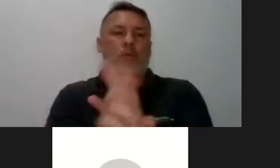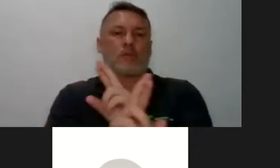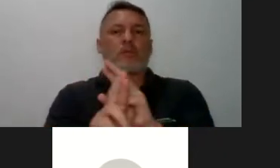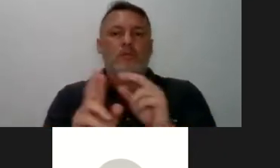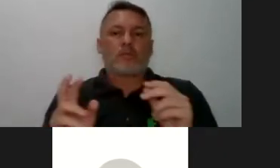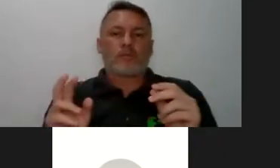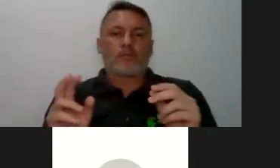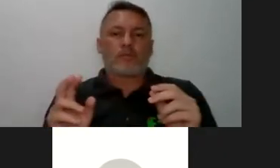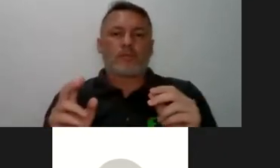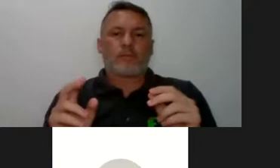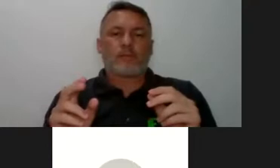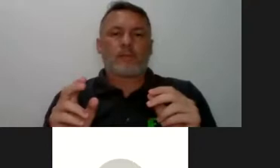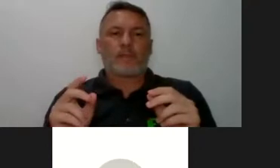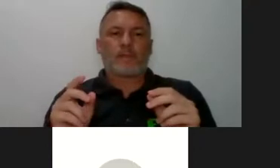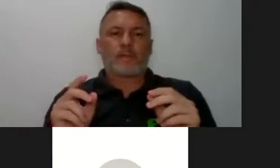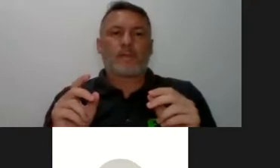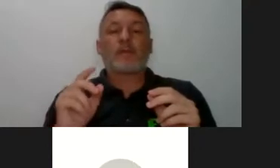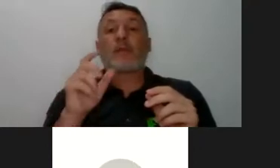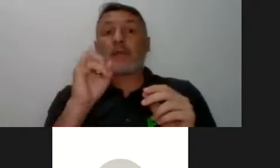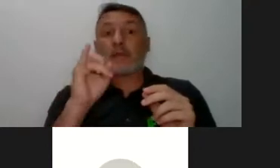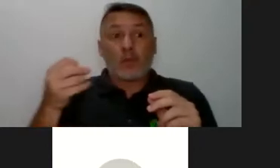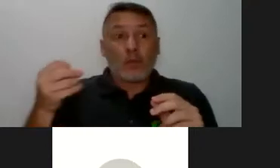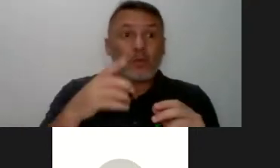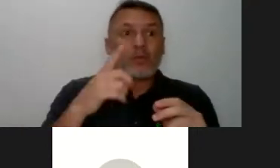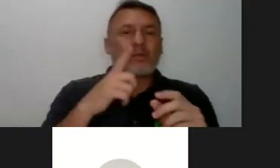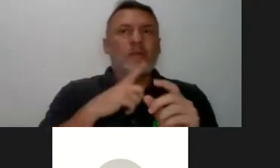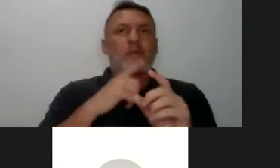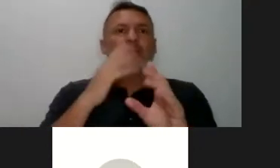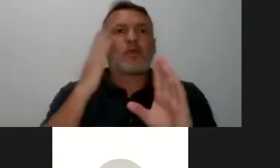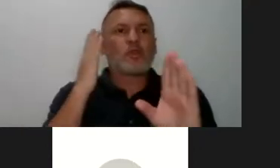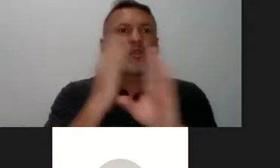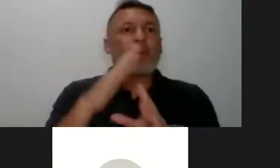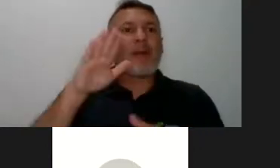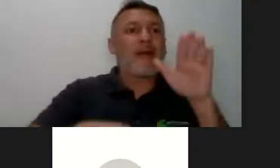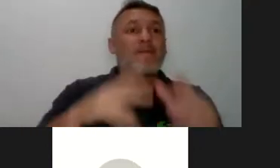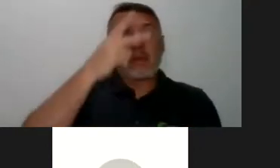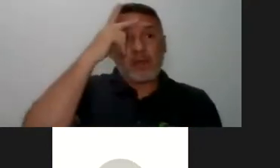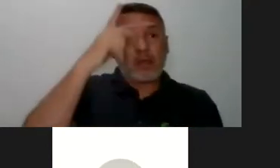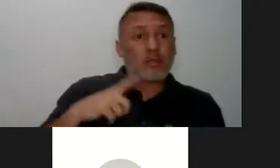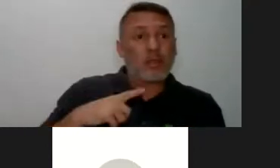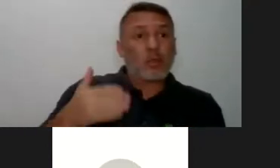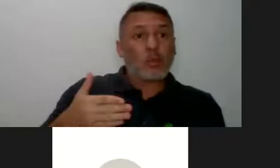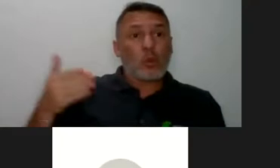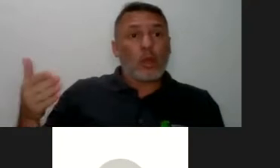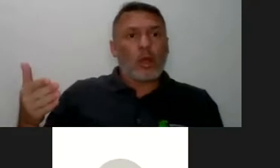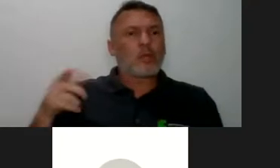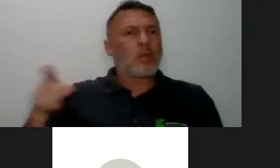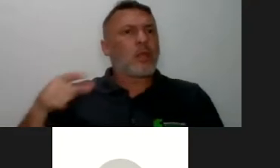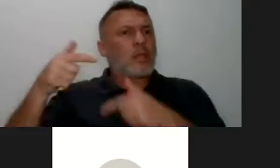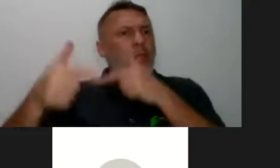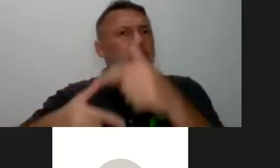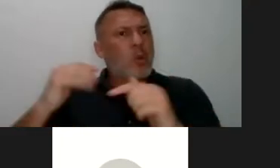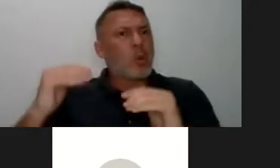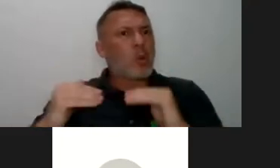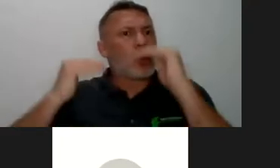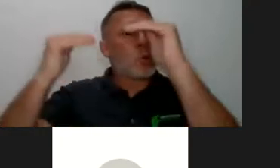Quando a gente se encontra dessa forma, a gente descobre muitas vezes que uma pessoa que está do nosso lado, que a gente já conhece, faz trabalhos que a gente nem imaginava, né?